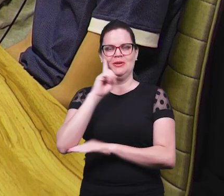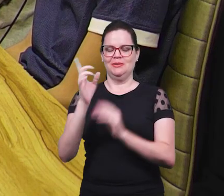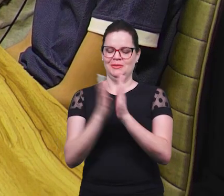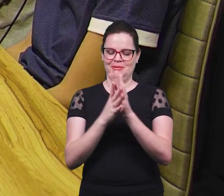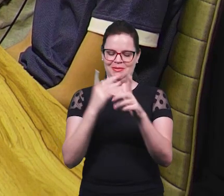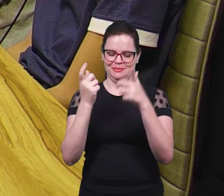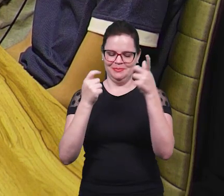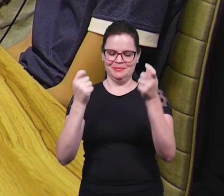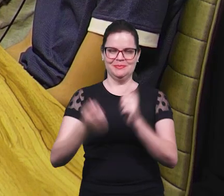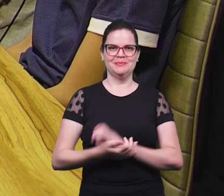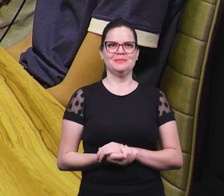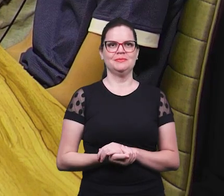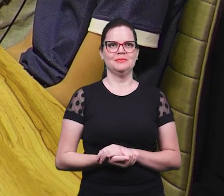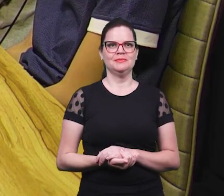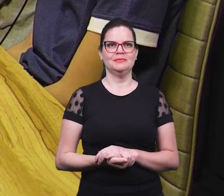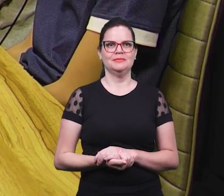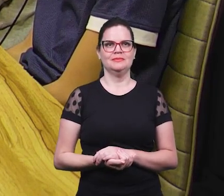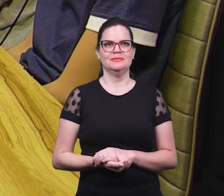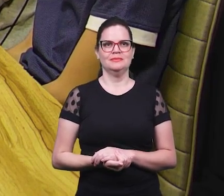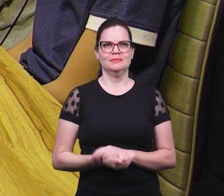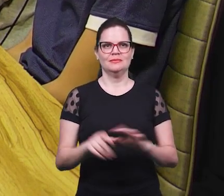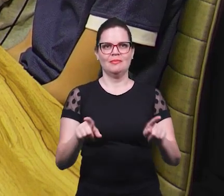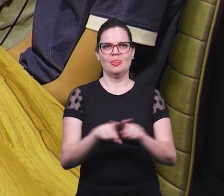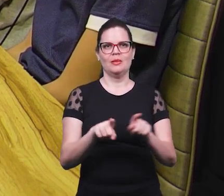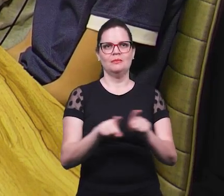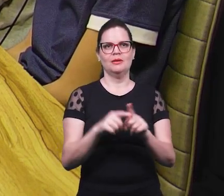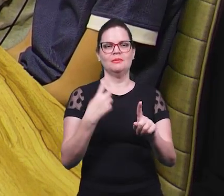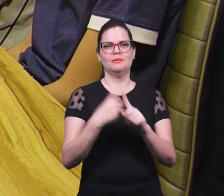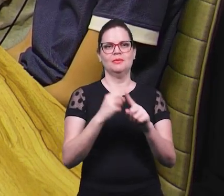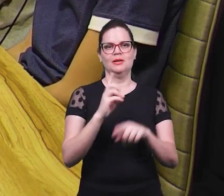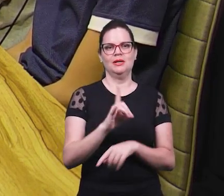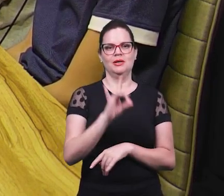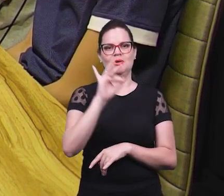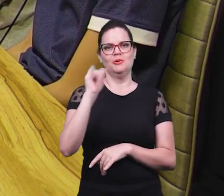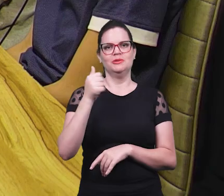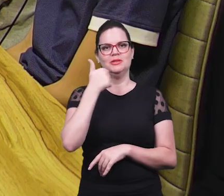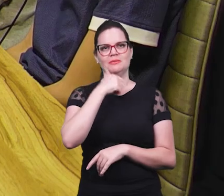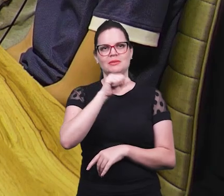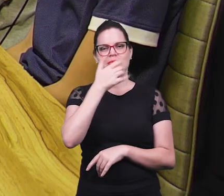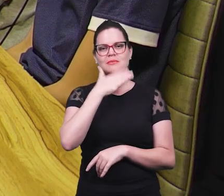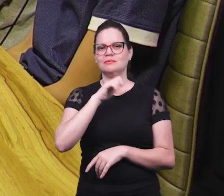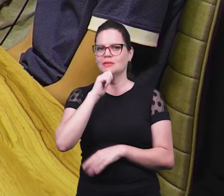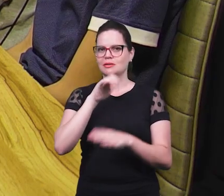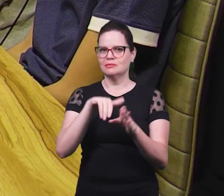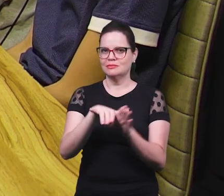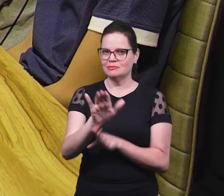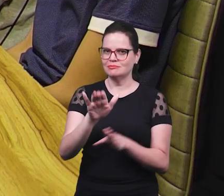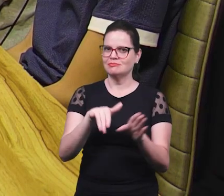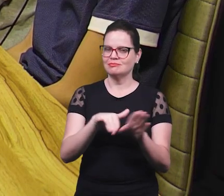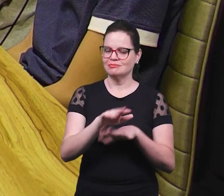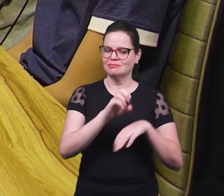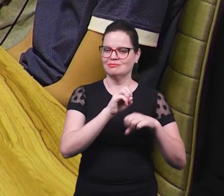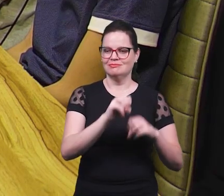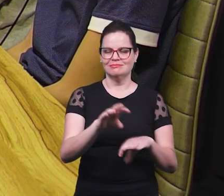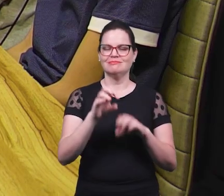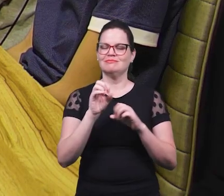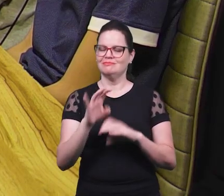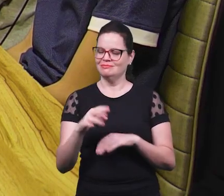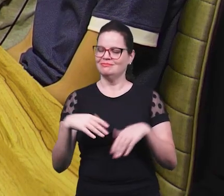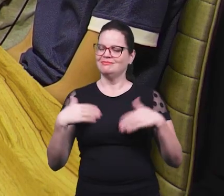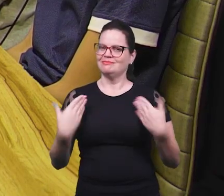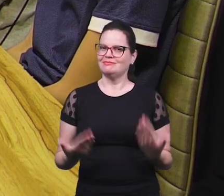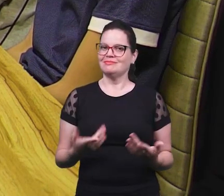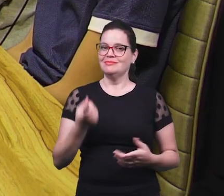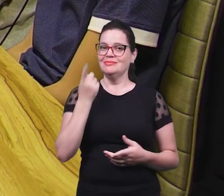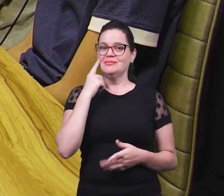alturas. E também porque um dia eles foram encaminhados pelos pais, né? É isso. Nos caminhos do Senhor. Então, mais uma vez,